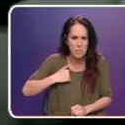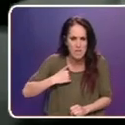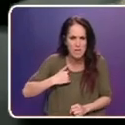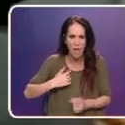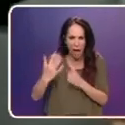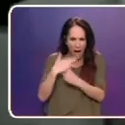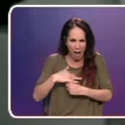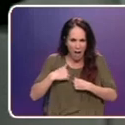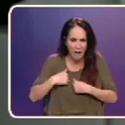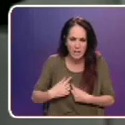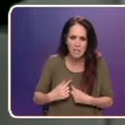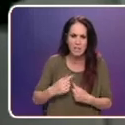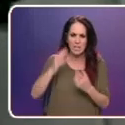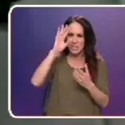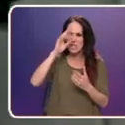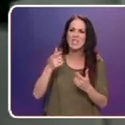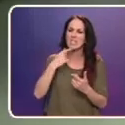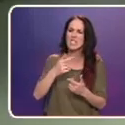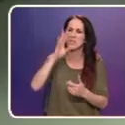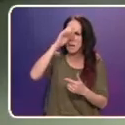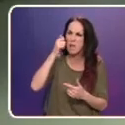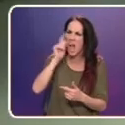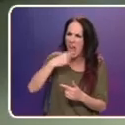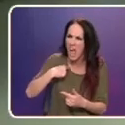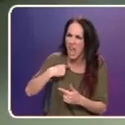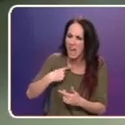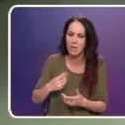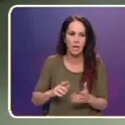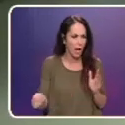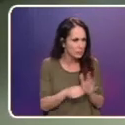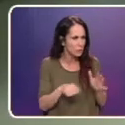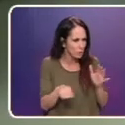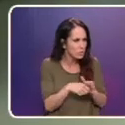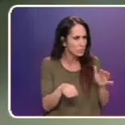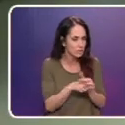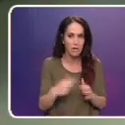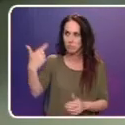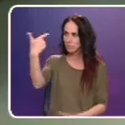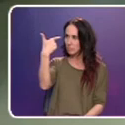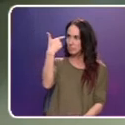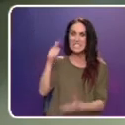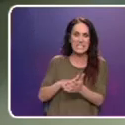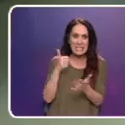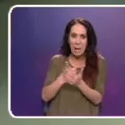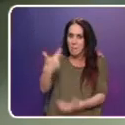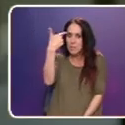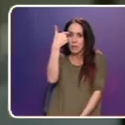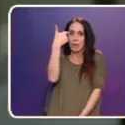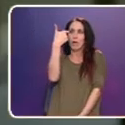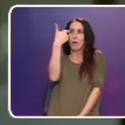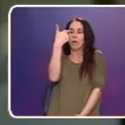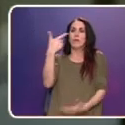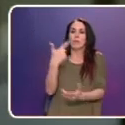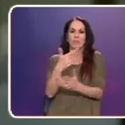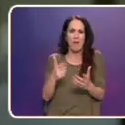que me conhecia, que eu sabia quem ele era. E te ameaçando? O tempo todo com a arma apontada para mim. O tempo todo.